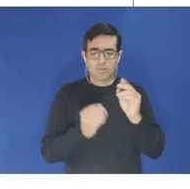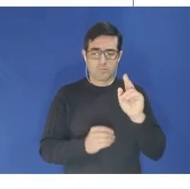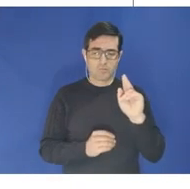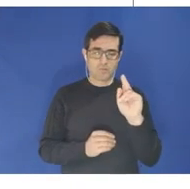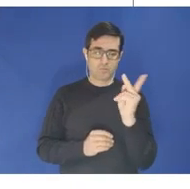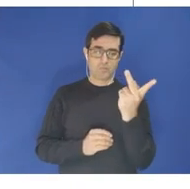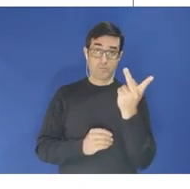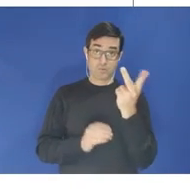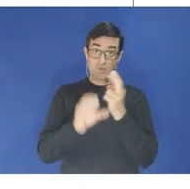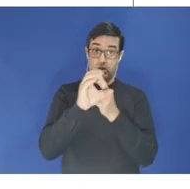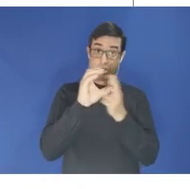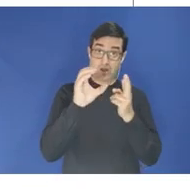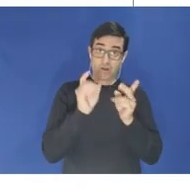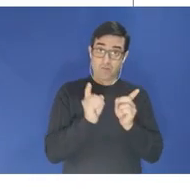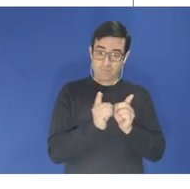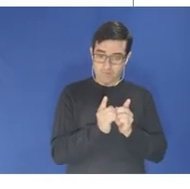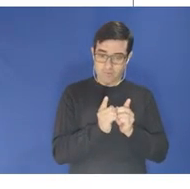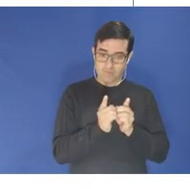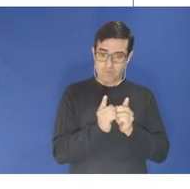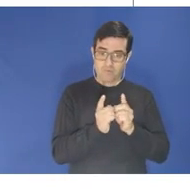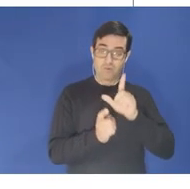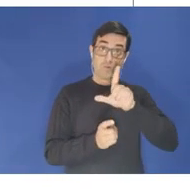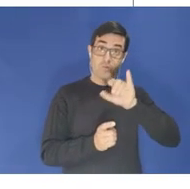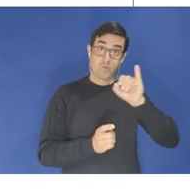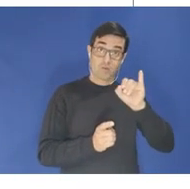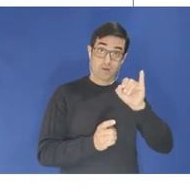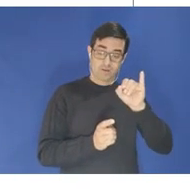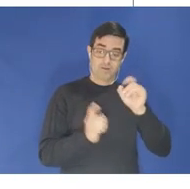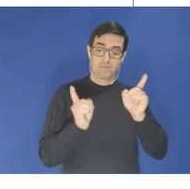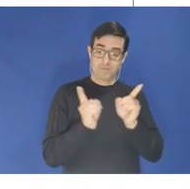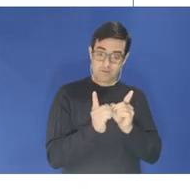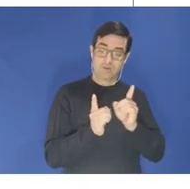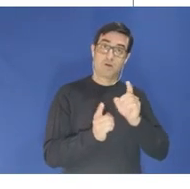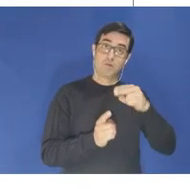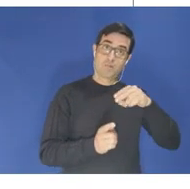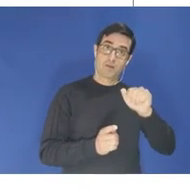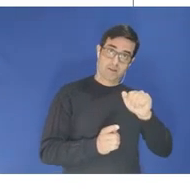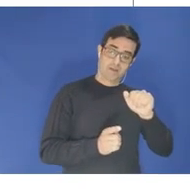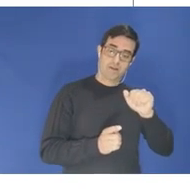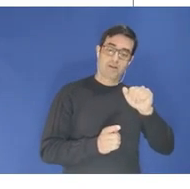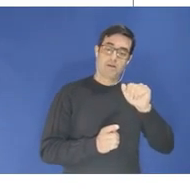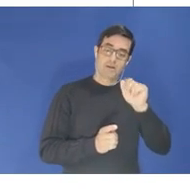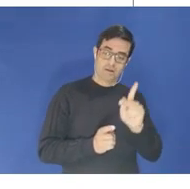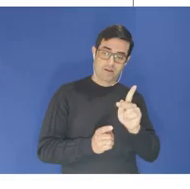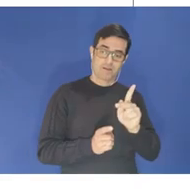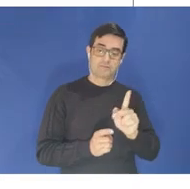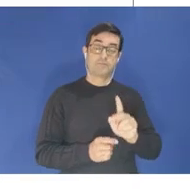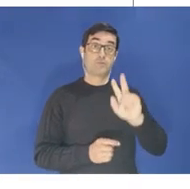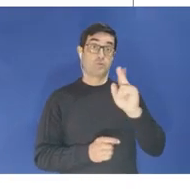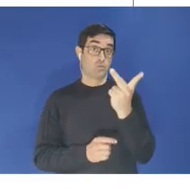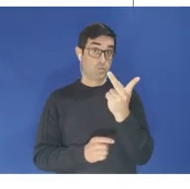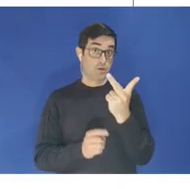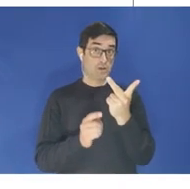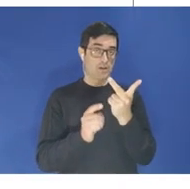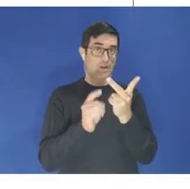o hidrogênio tem menor raio que o lítio menor que o sódio e assim por diante. Então,